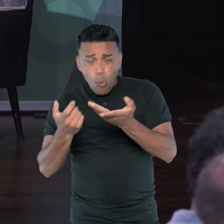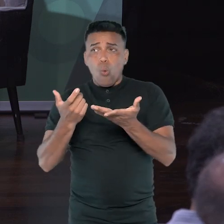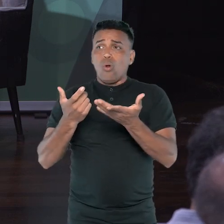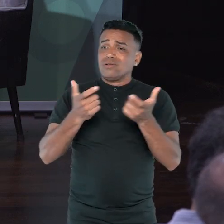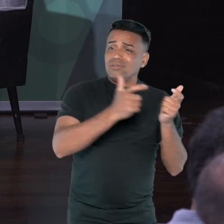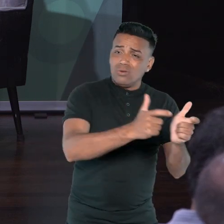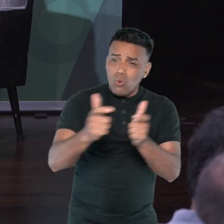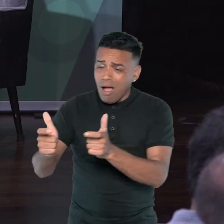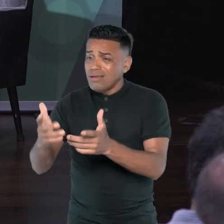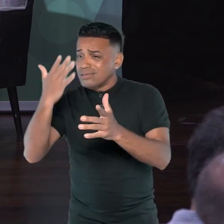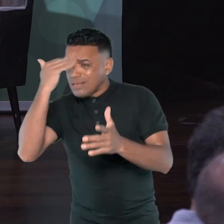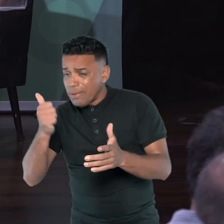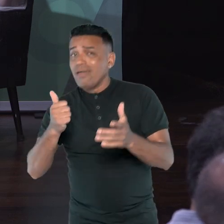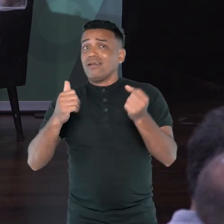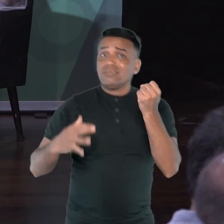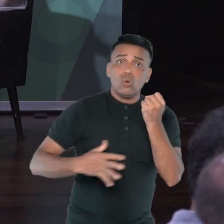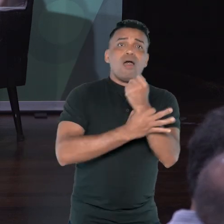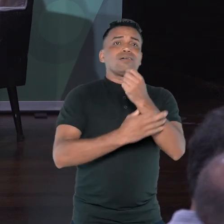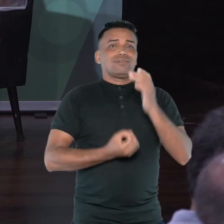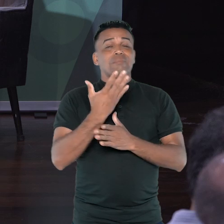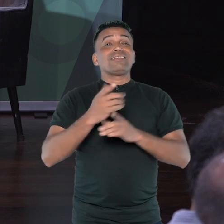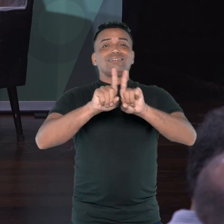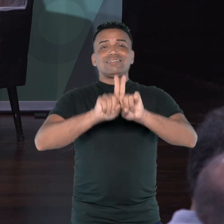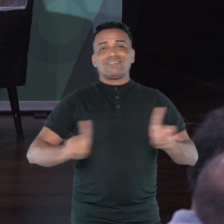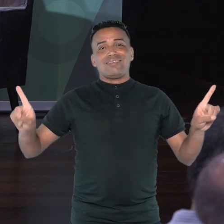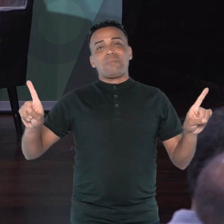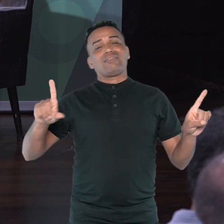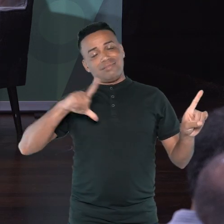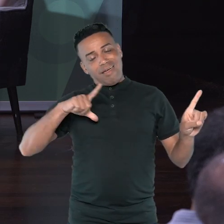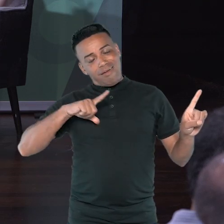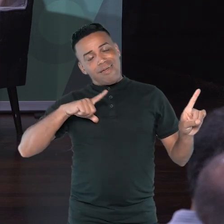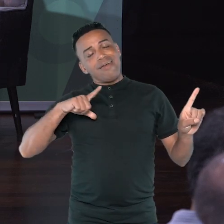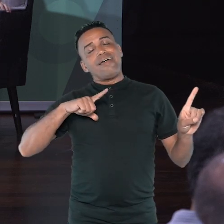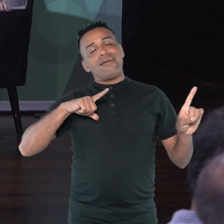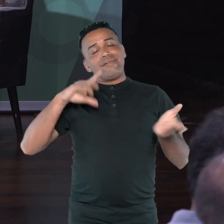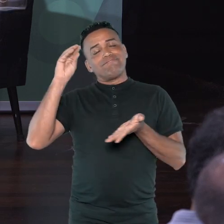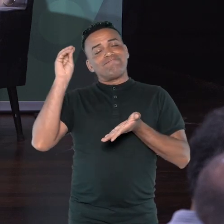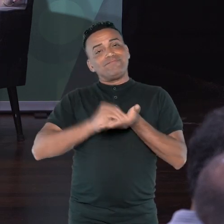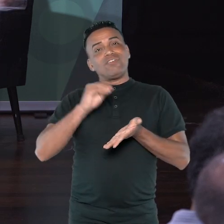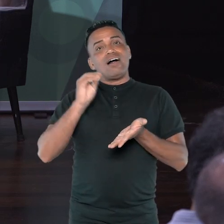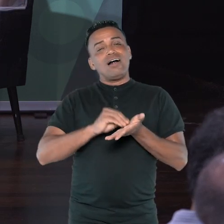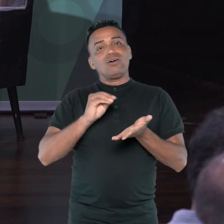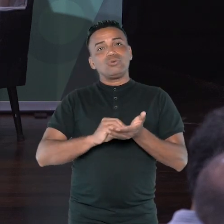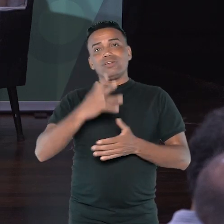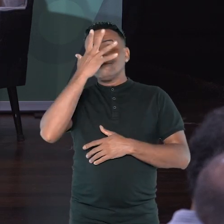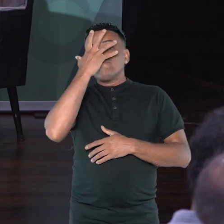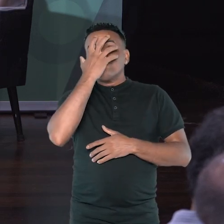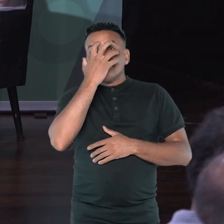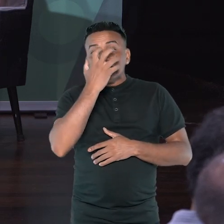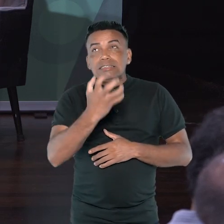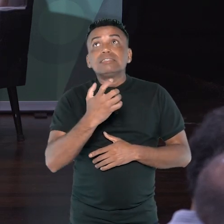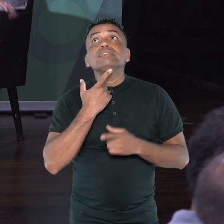assegurar melhor neles, eles também vão criando esse distanciamento, né? Essa falta de desejo, né? de